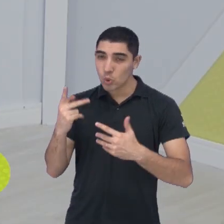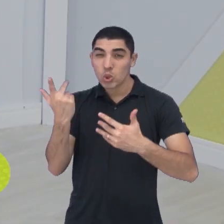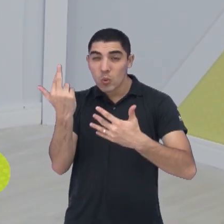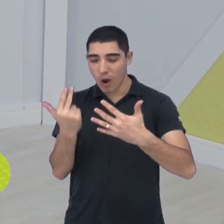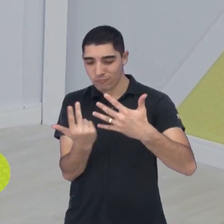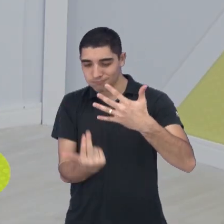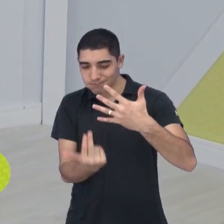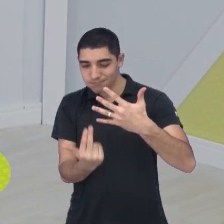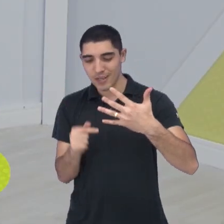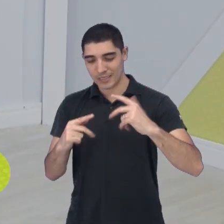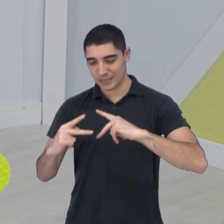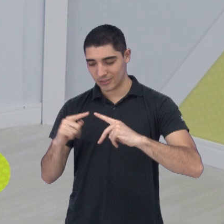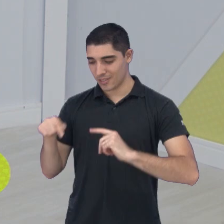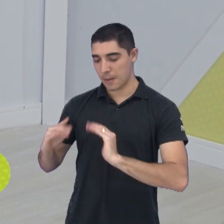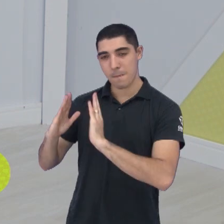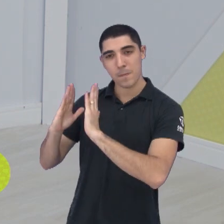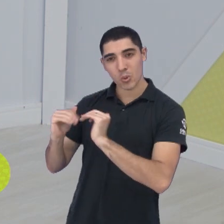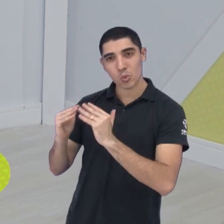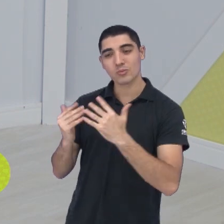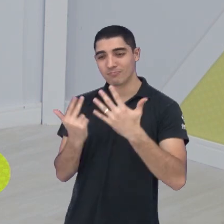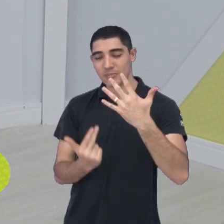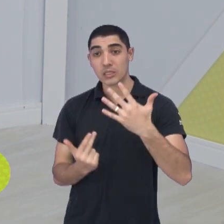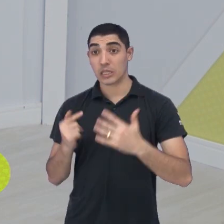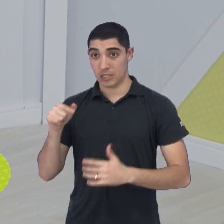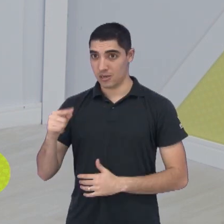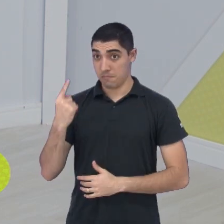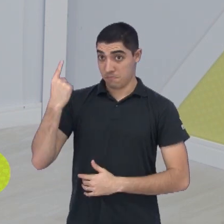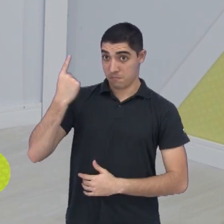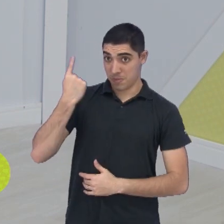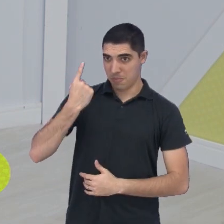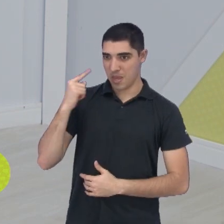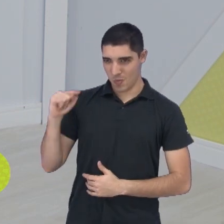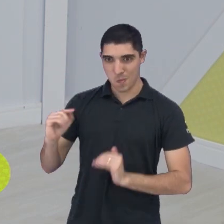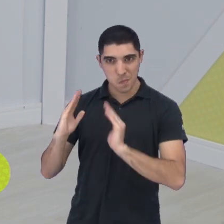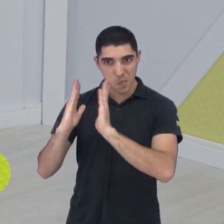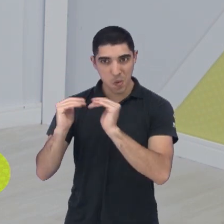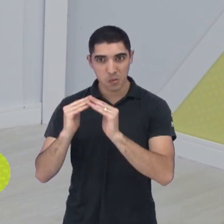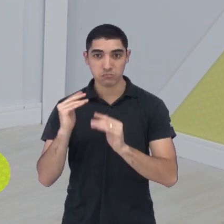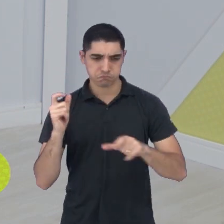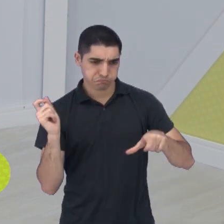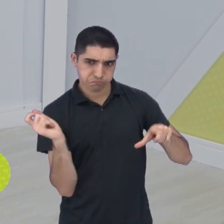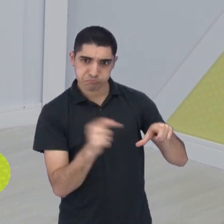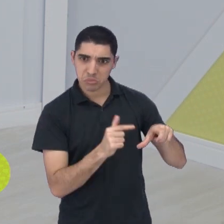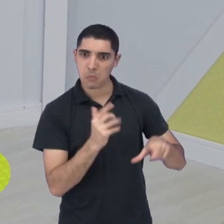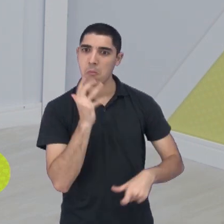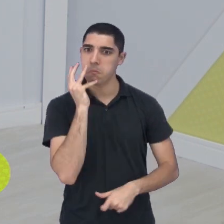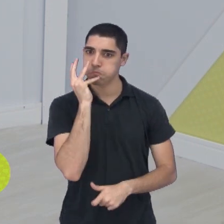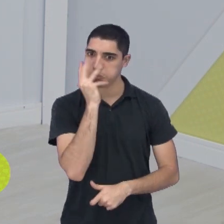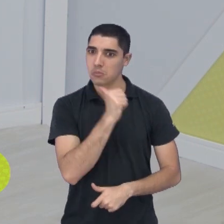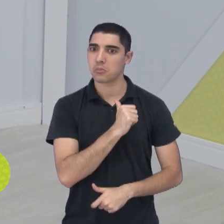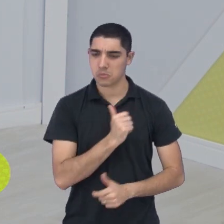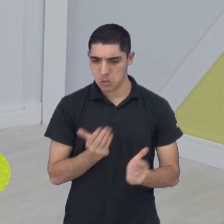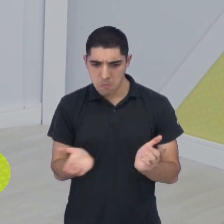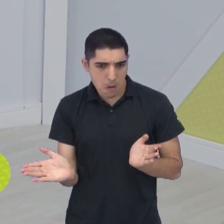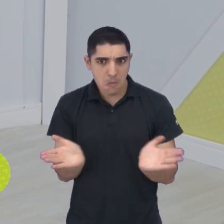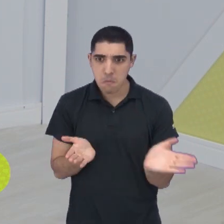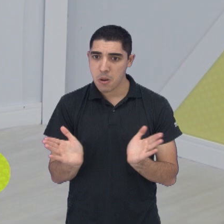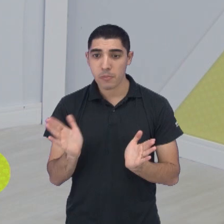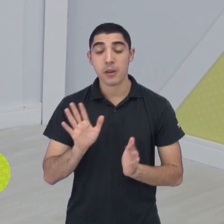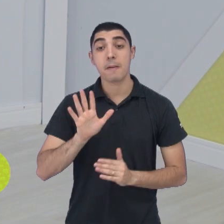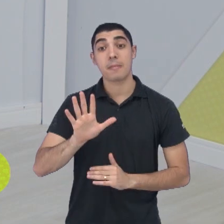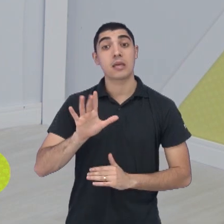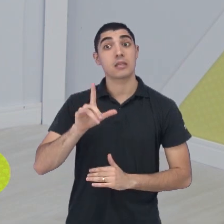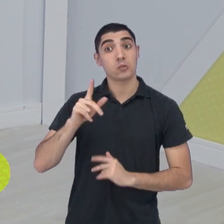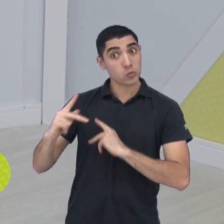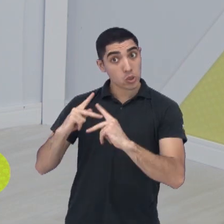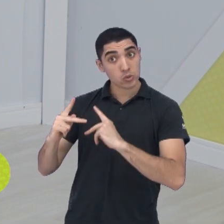São José, enfrentou de igual para igual, tomou um golaço ali na boa jogada, da boa movimentação da equipe do Barateiro, mas teve força para buscar e